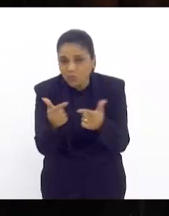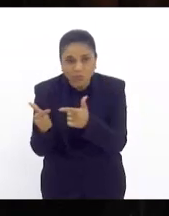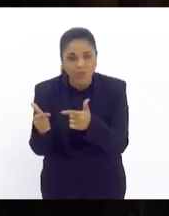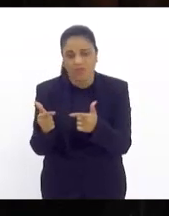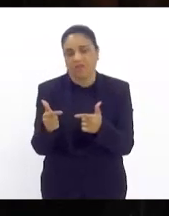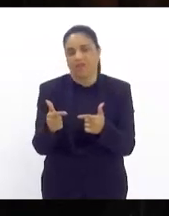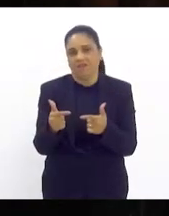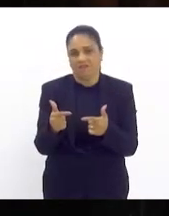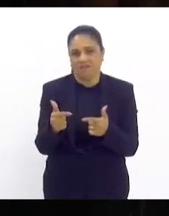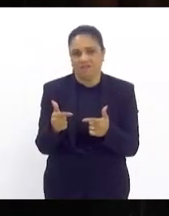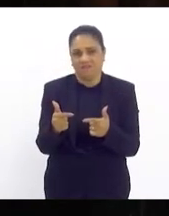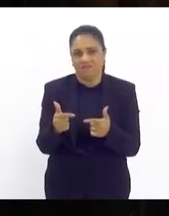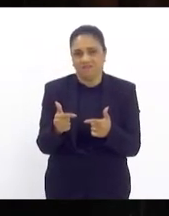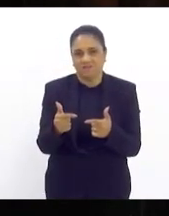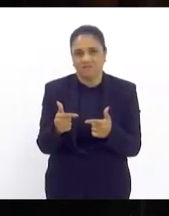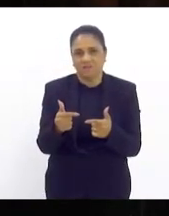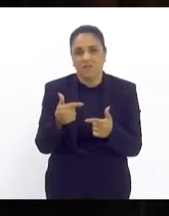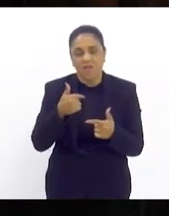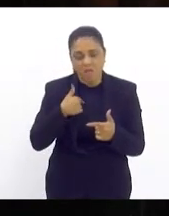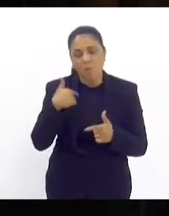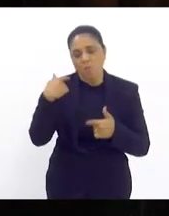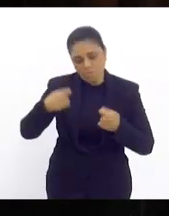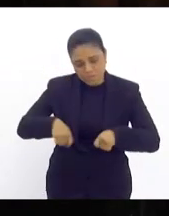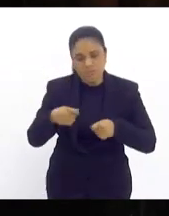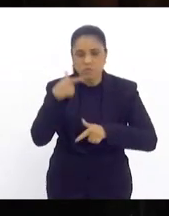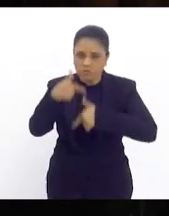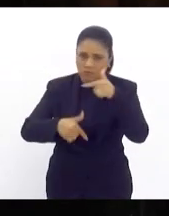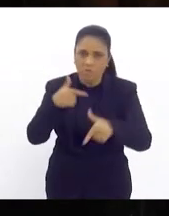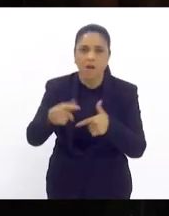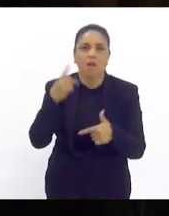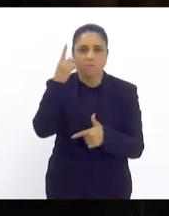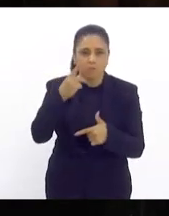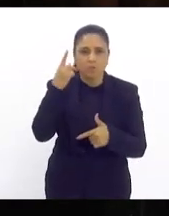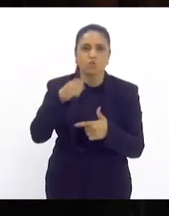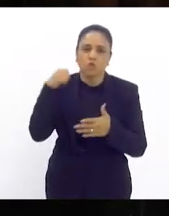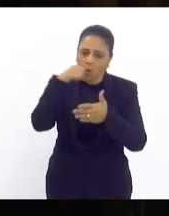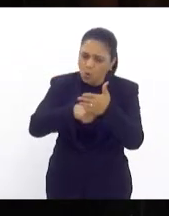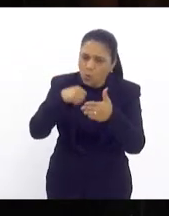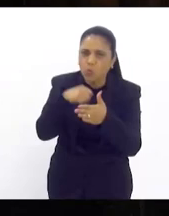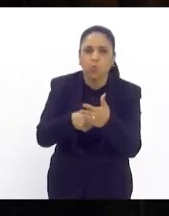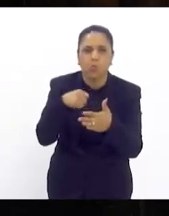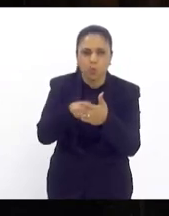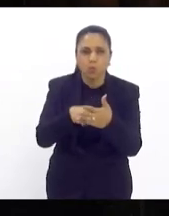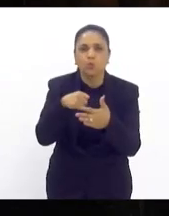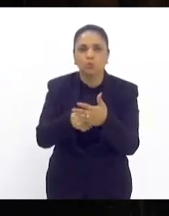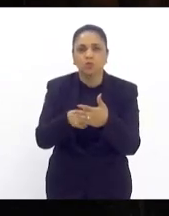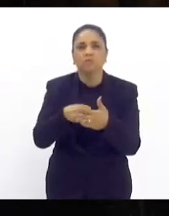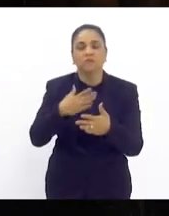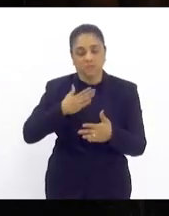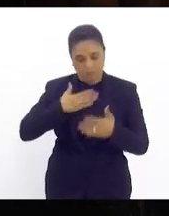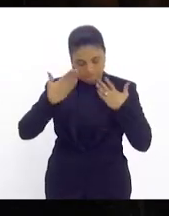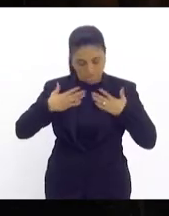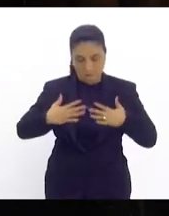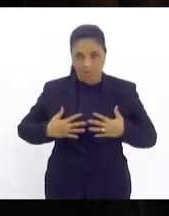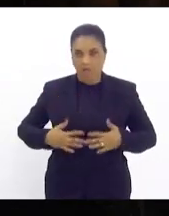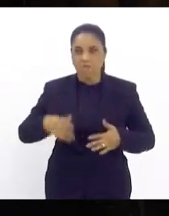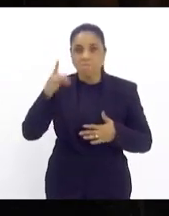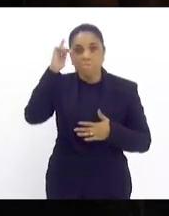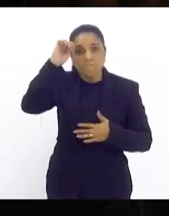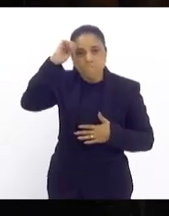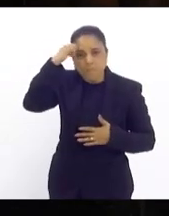não abre mão de fazer a luta política e a luta política Vai ter sim vai ter pele preta de